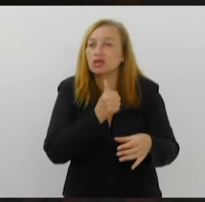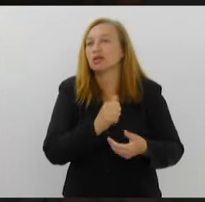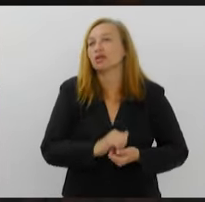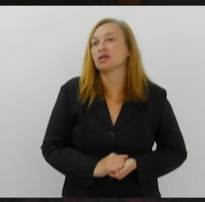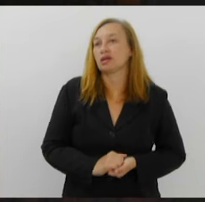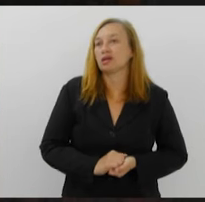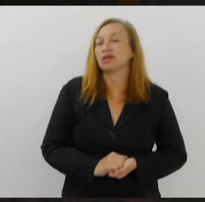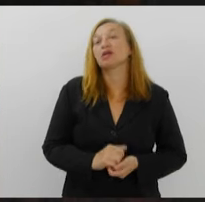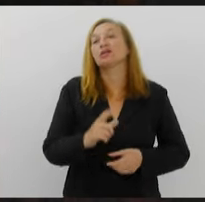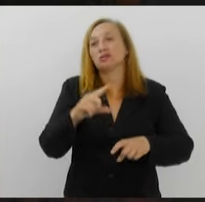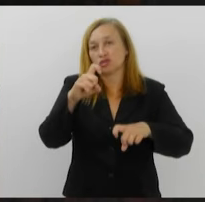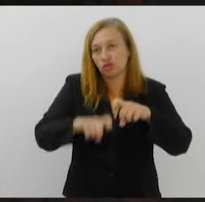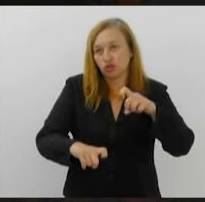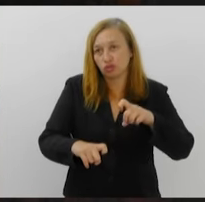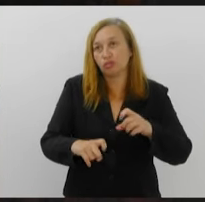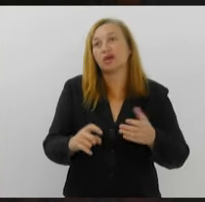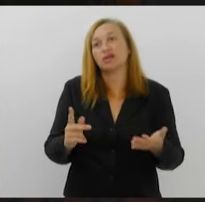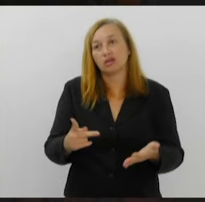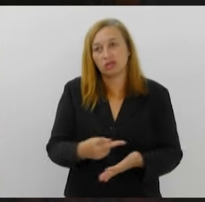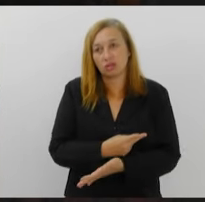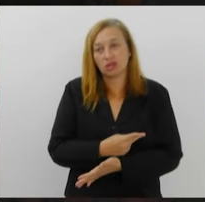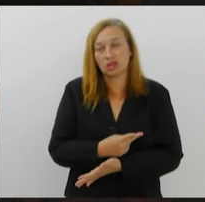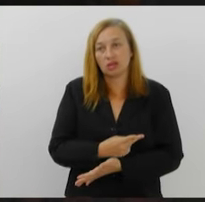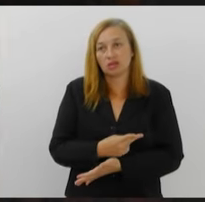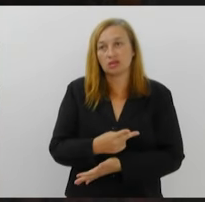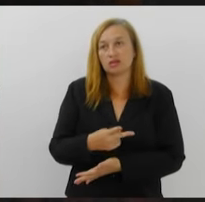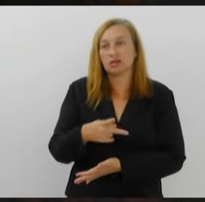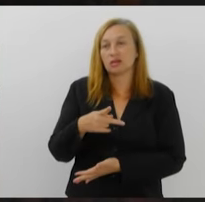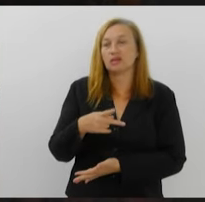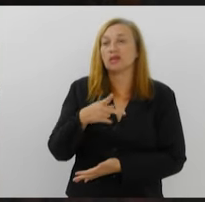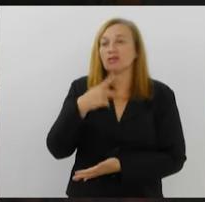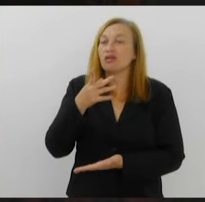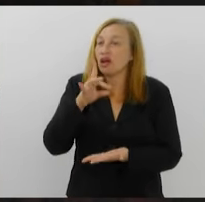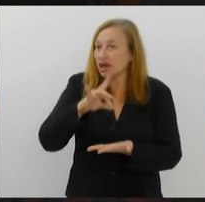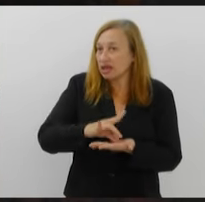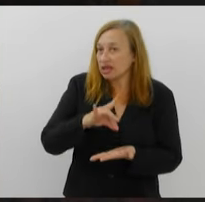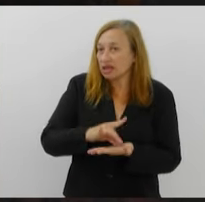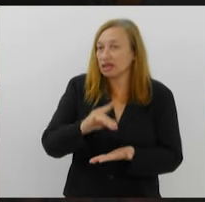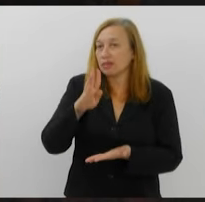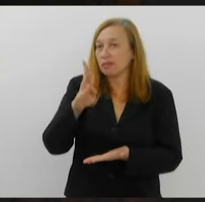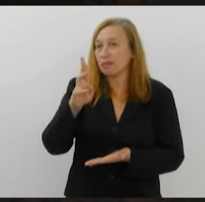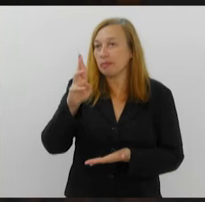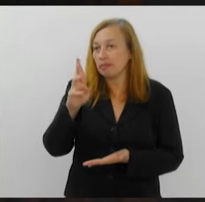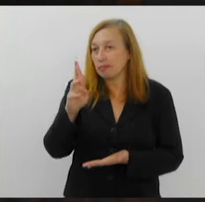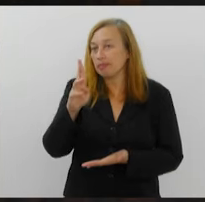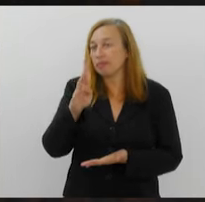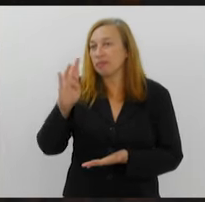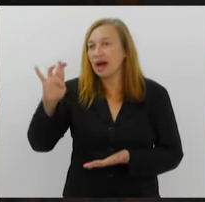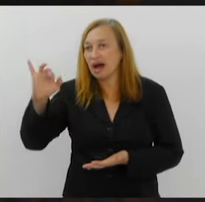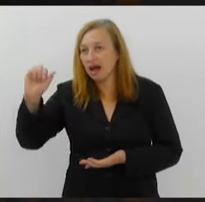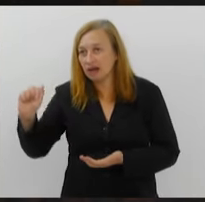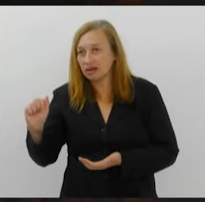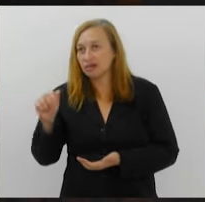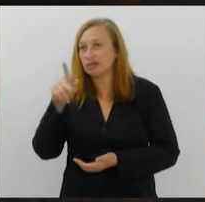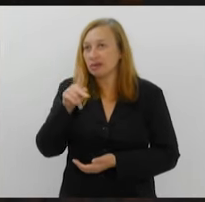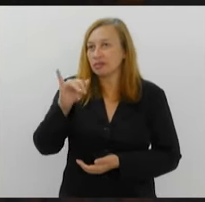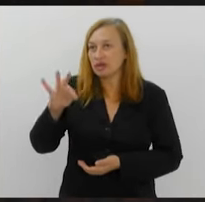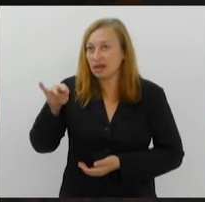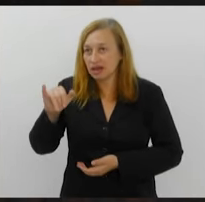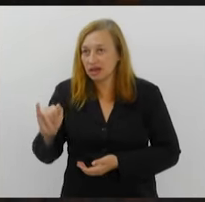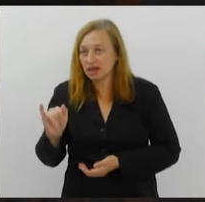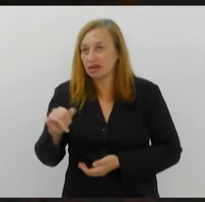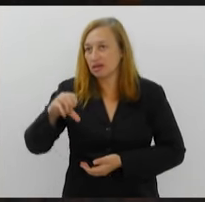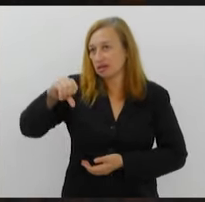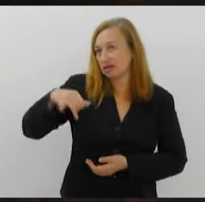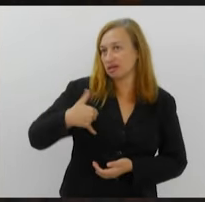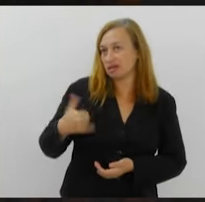sido estupradas. Trago o fato aqui de Barra do Piraí, que me chegou ontem e a gente intercedeu, de uma menina de